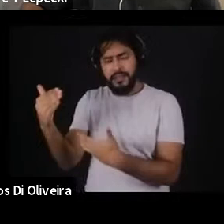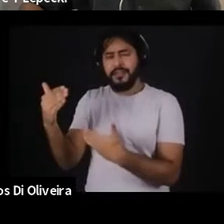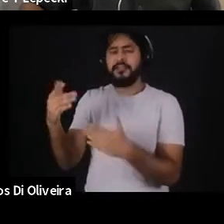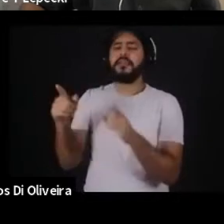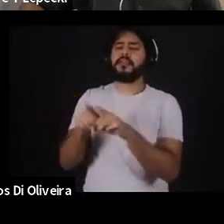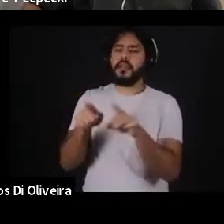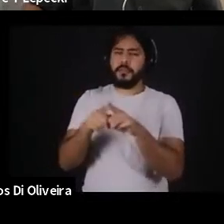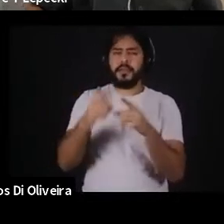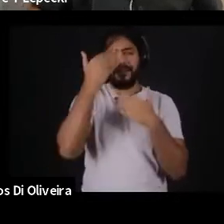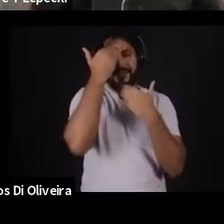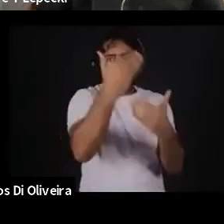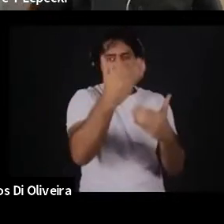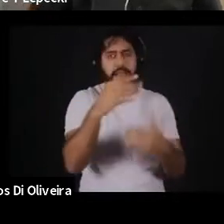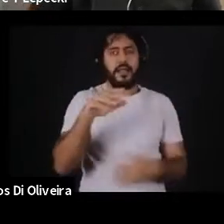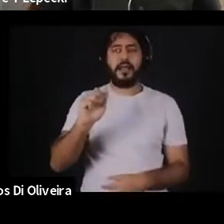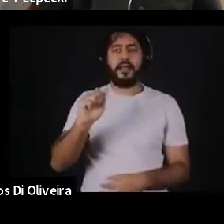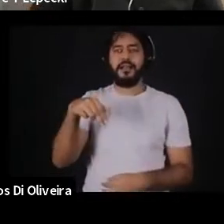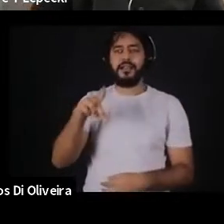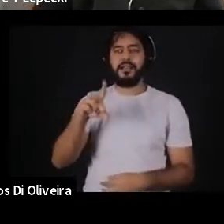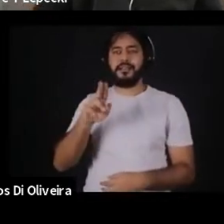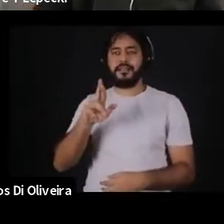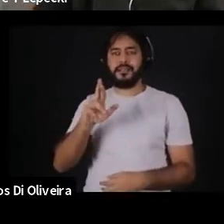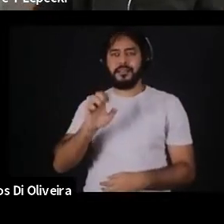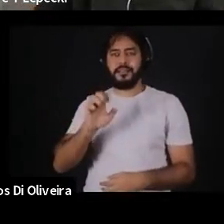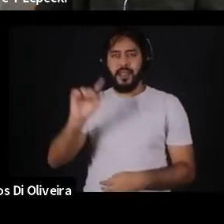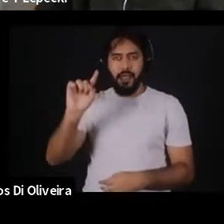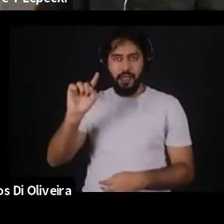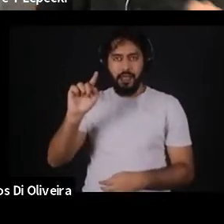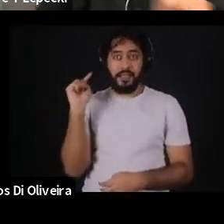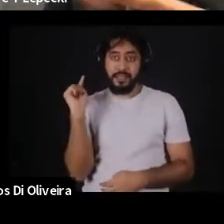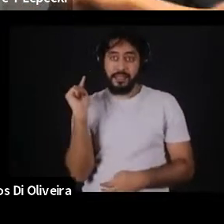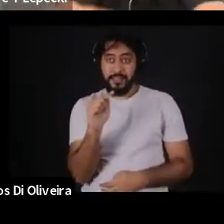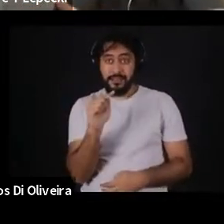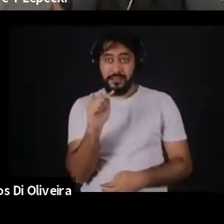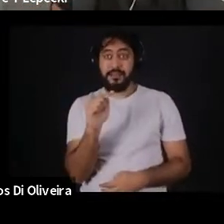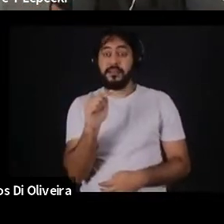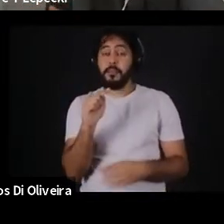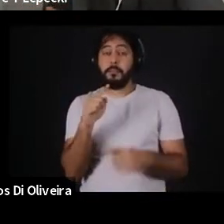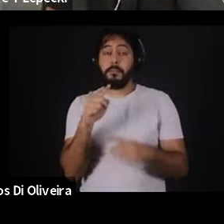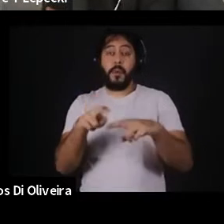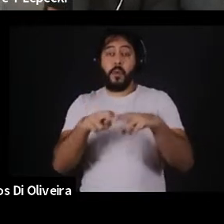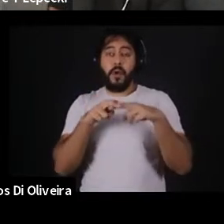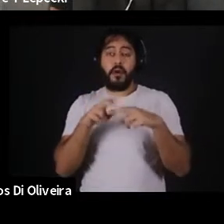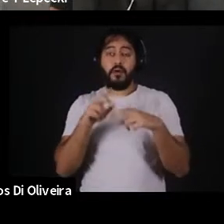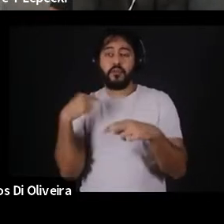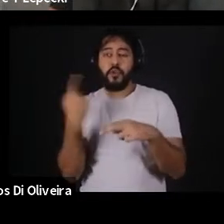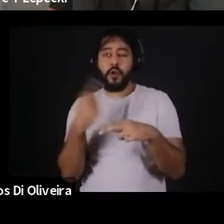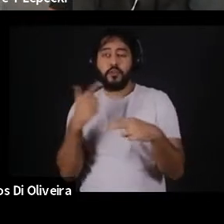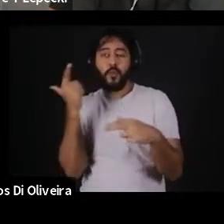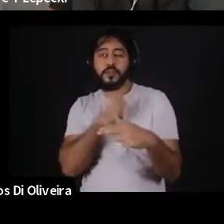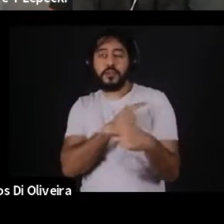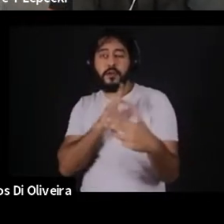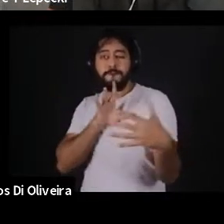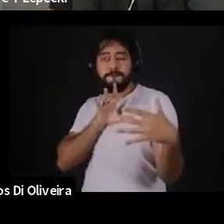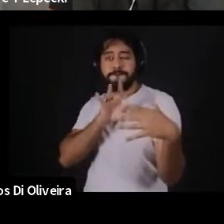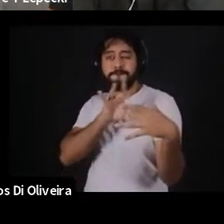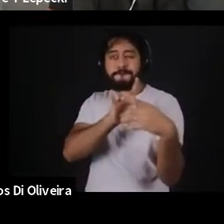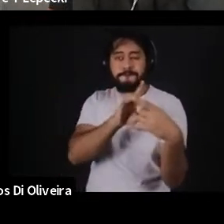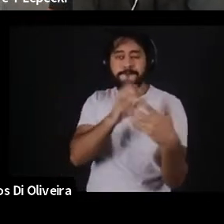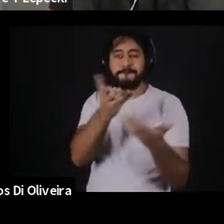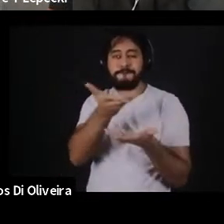André. Eu fico muito feliz dessa ponte ter sido estabelecida,